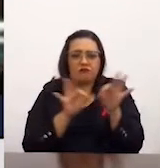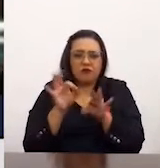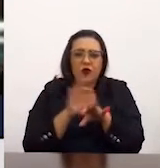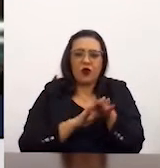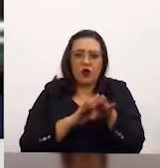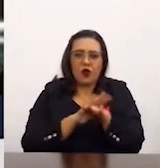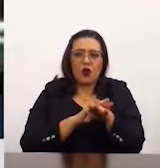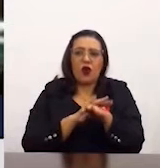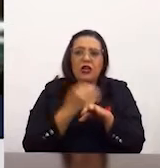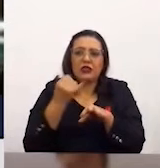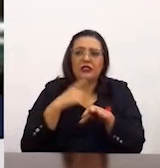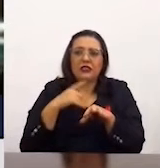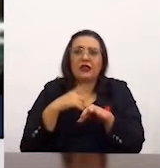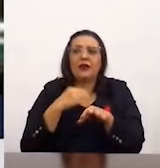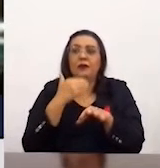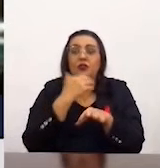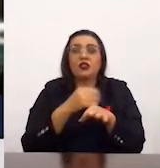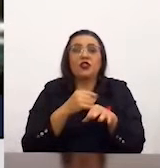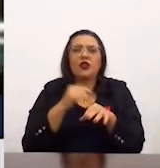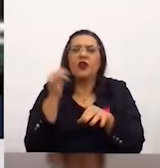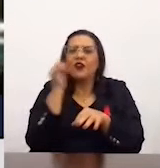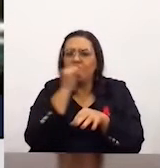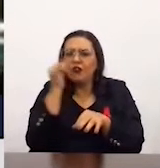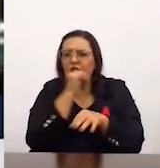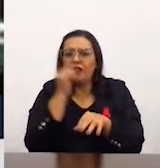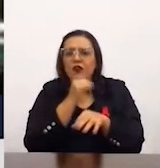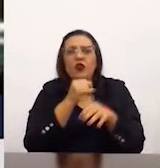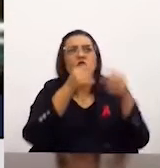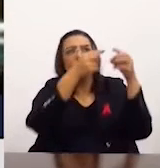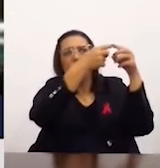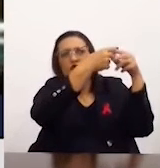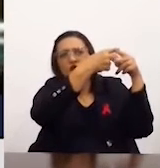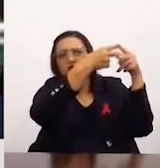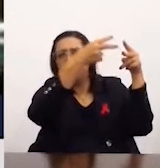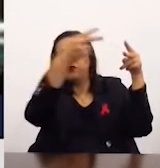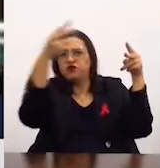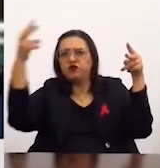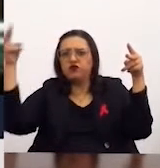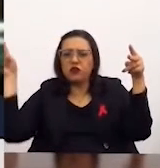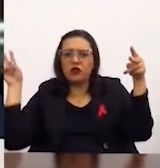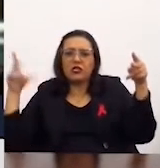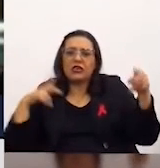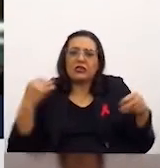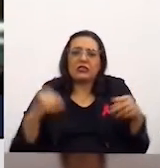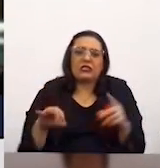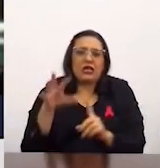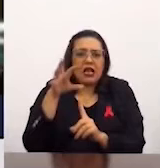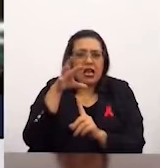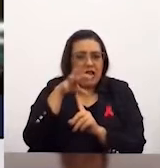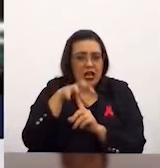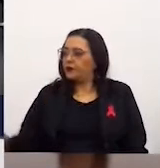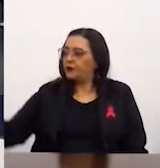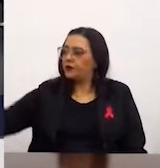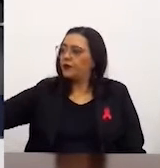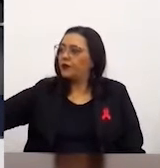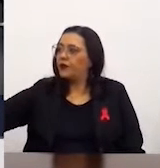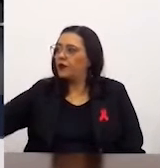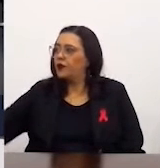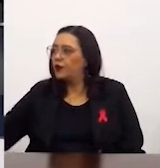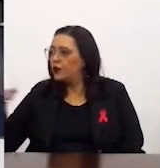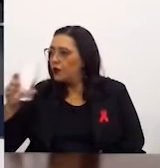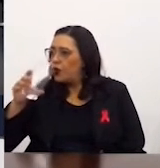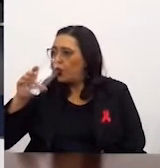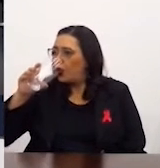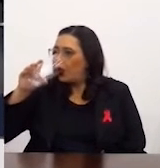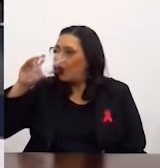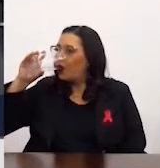compra dos novos fios, mas todos os fios que tinha ali no interior da praça foi todo roubado. Por